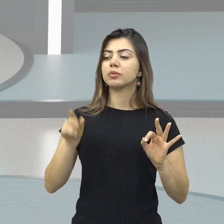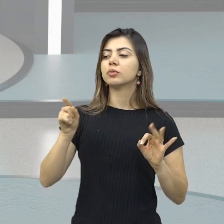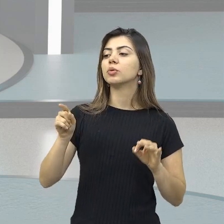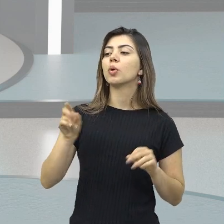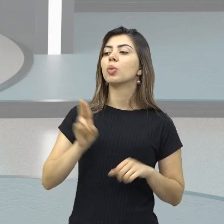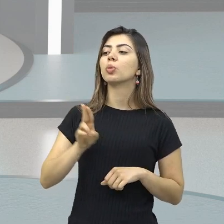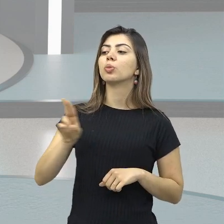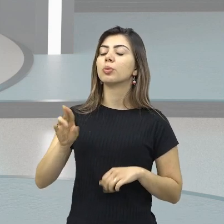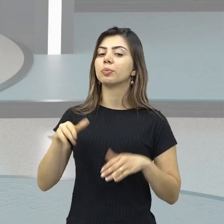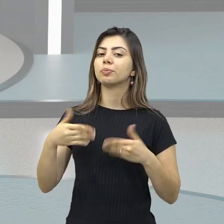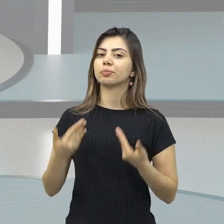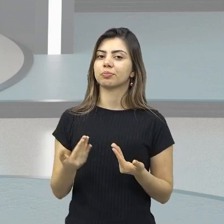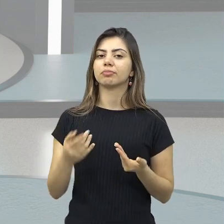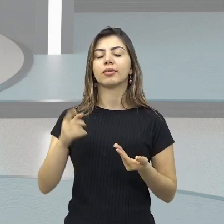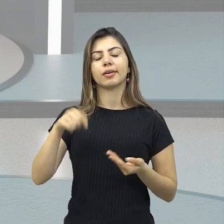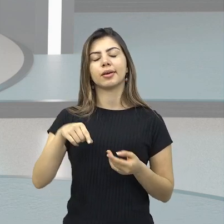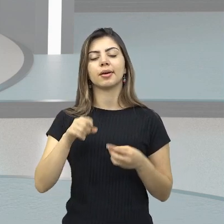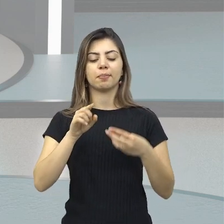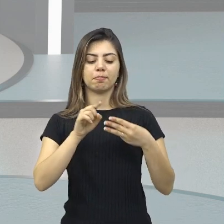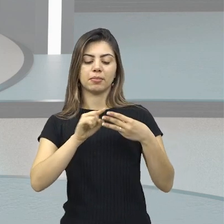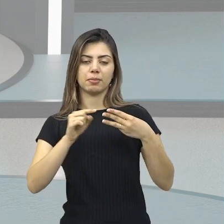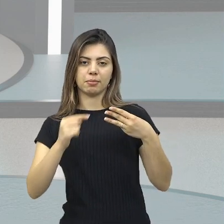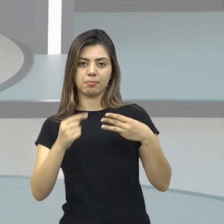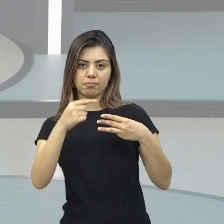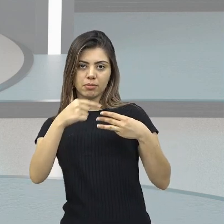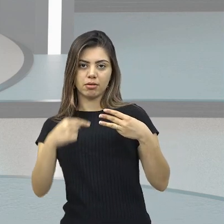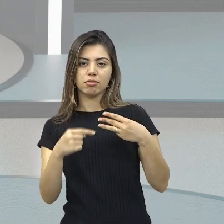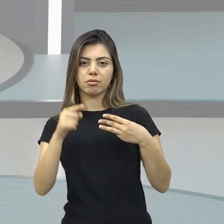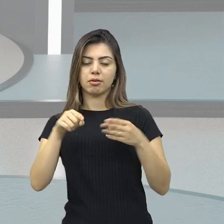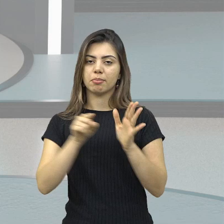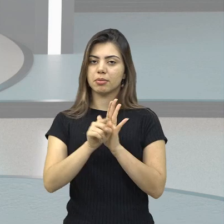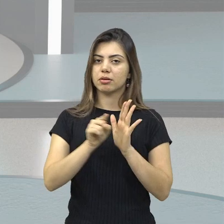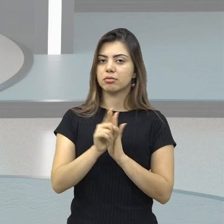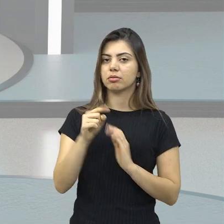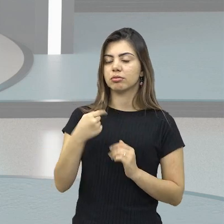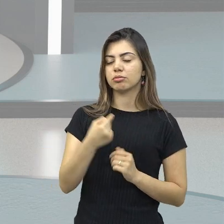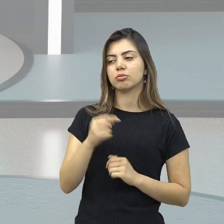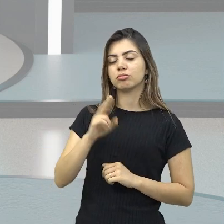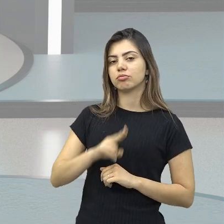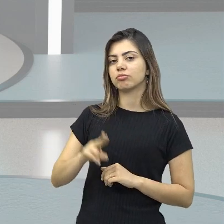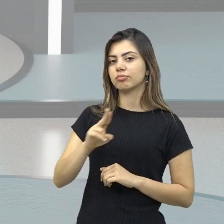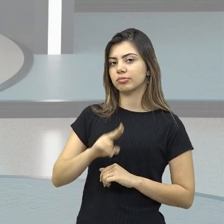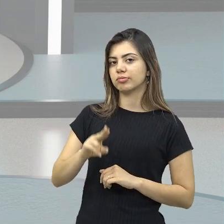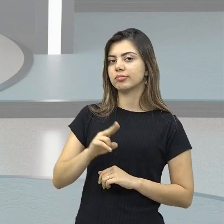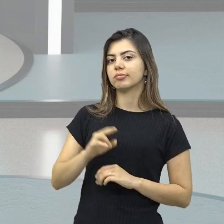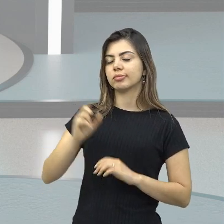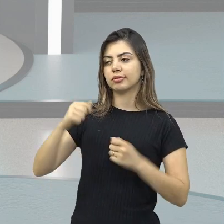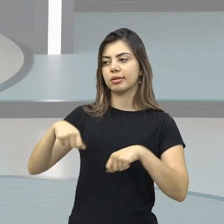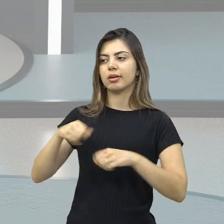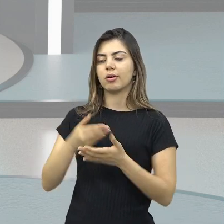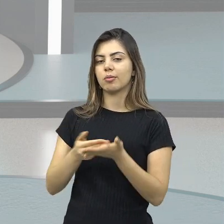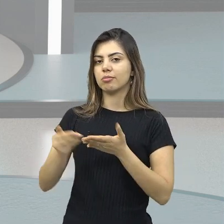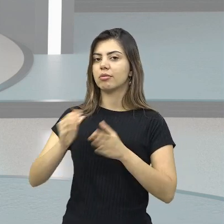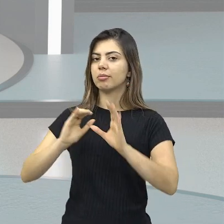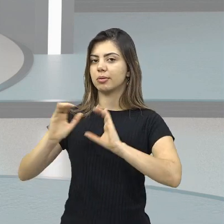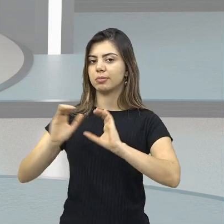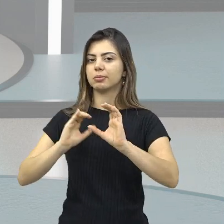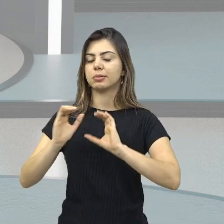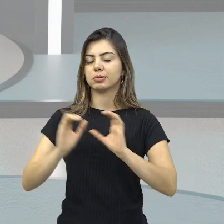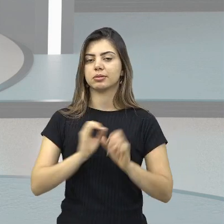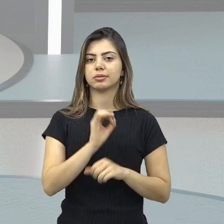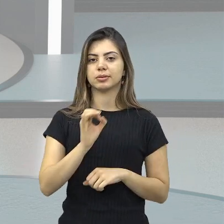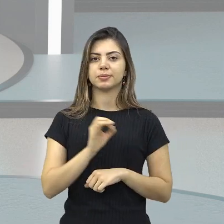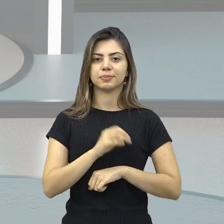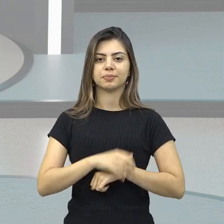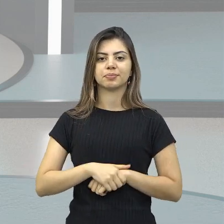nome? Tá? São as perguntas que nós utilizamos aí sempre com o meu interlocutor, nesse diálogo que estabelece entre você e o seu